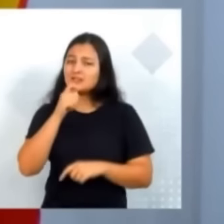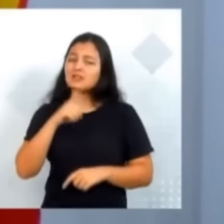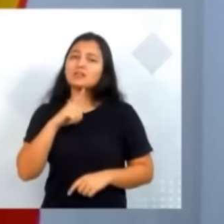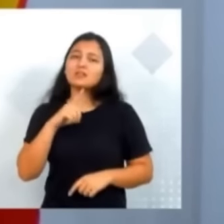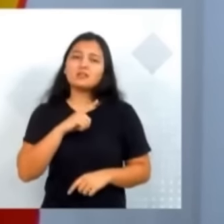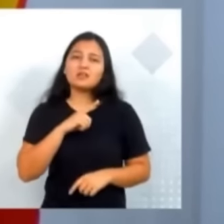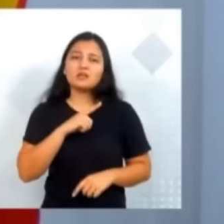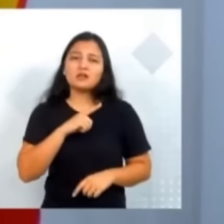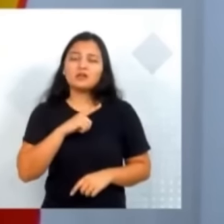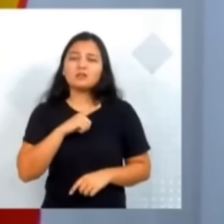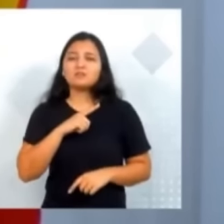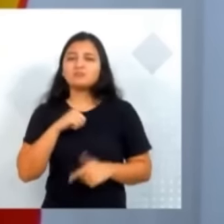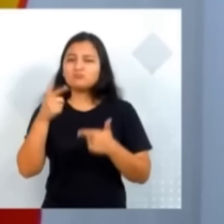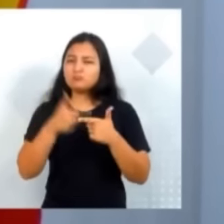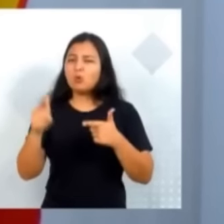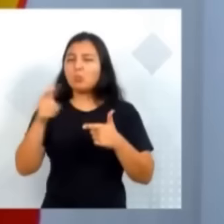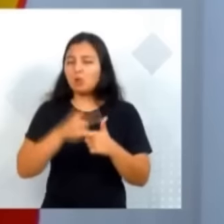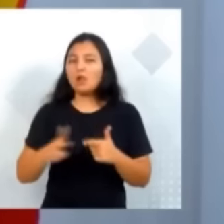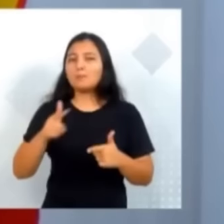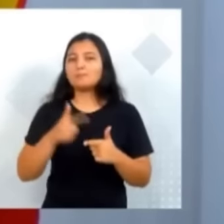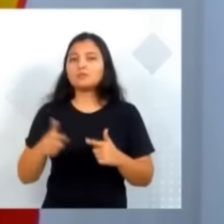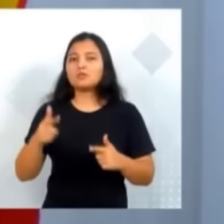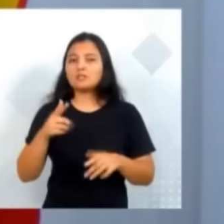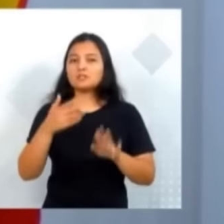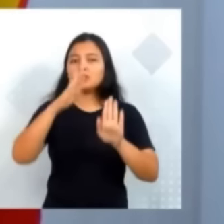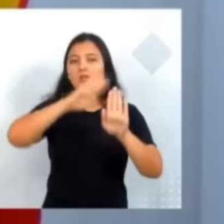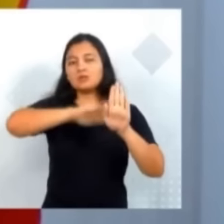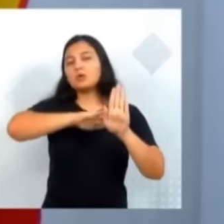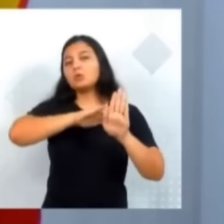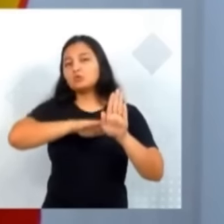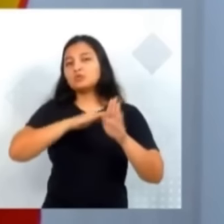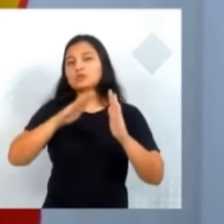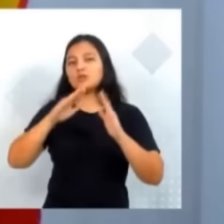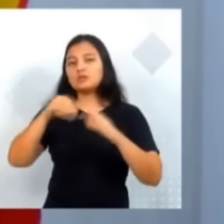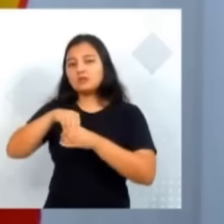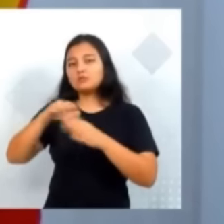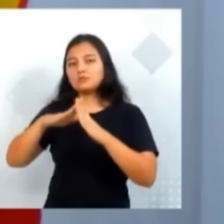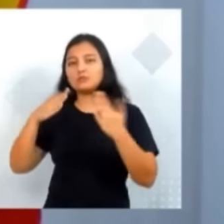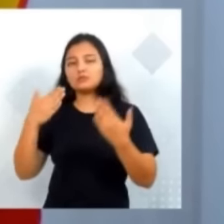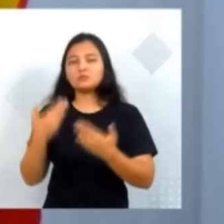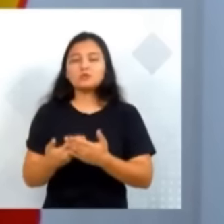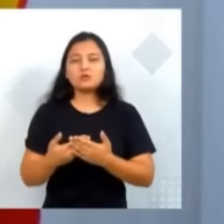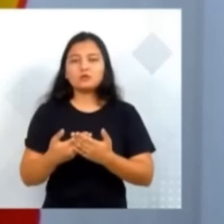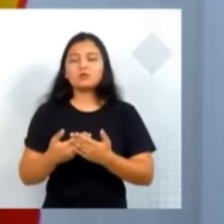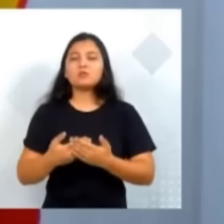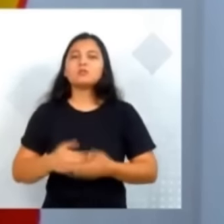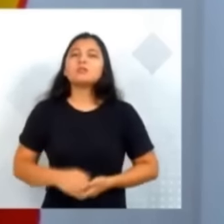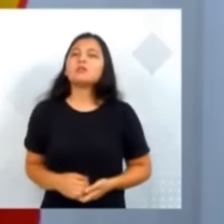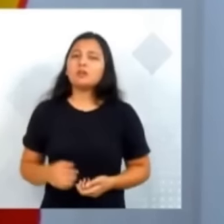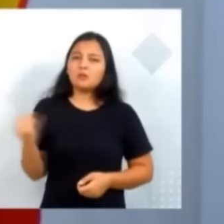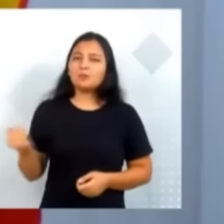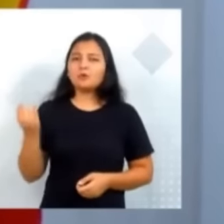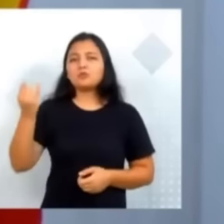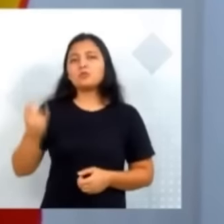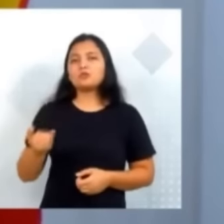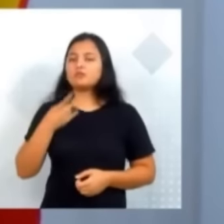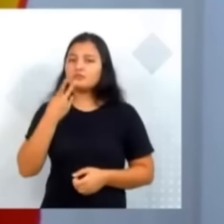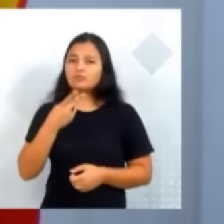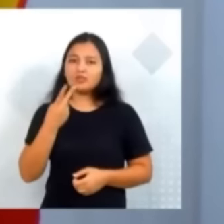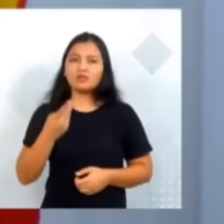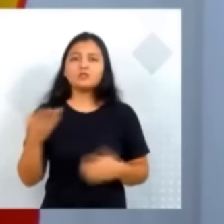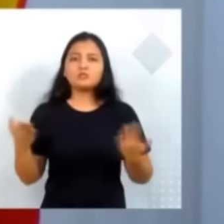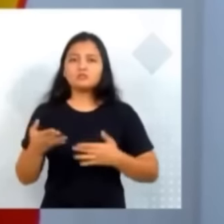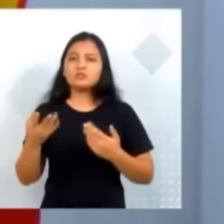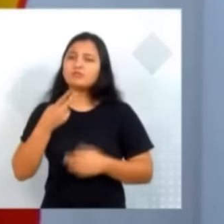resquícios dessa ocupação ideológica das escolas. Essa ocupação ideológica das escolas, é importante mencionar, já que falamos